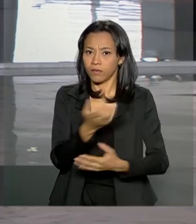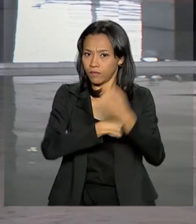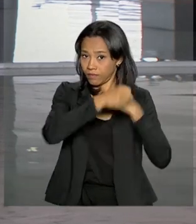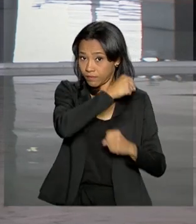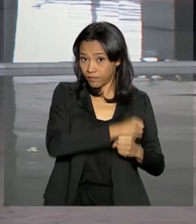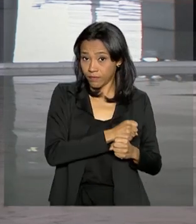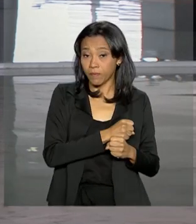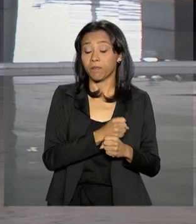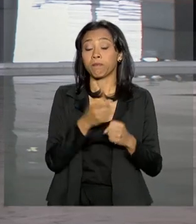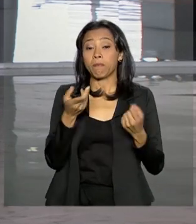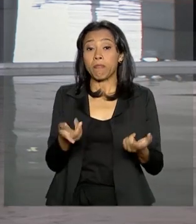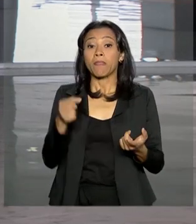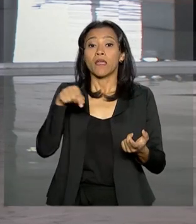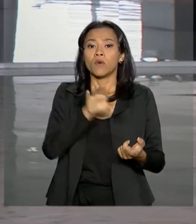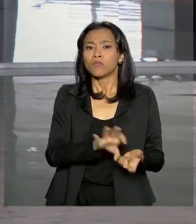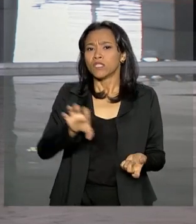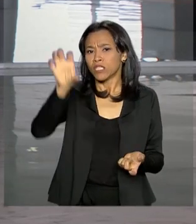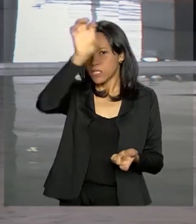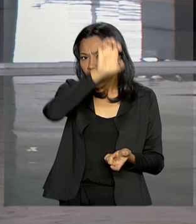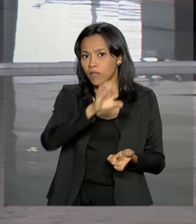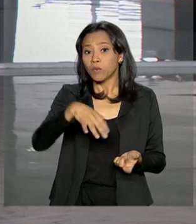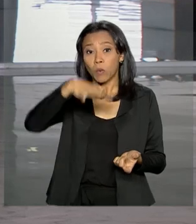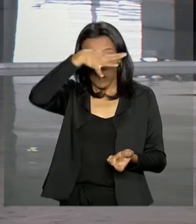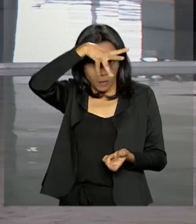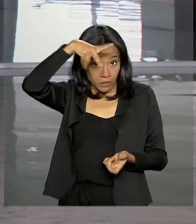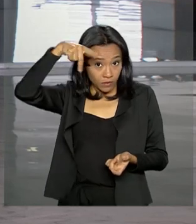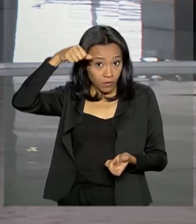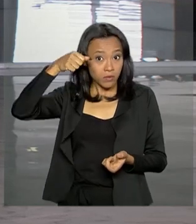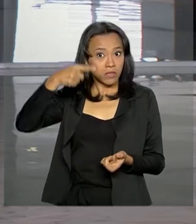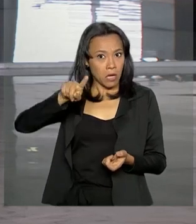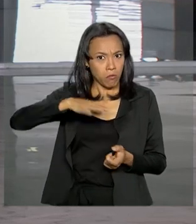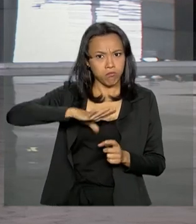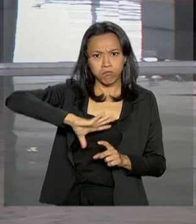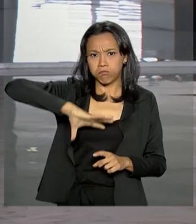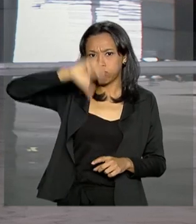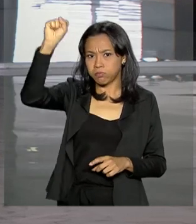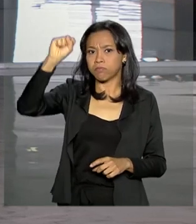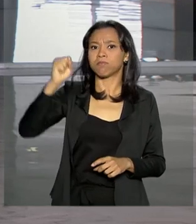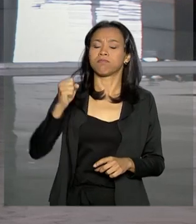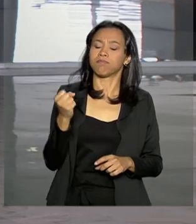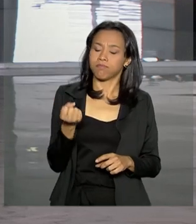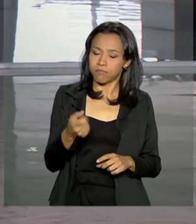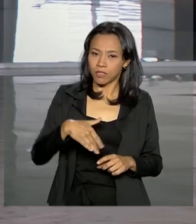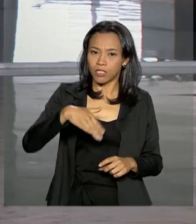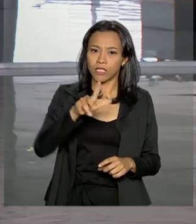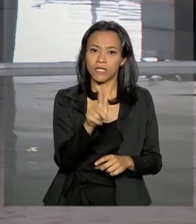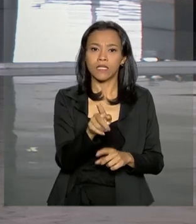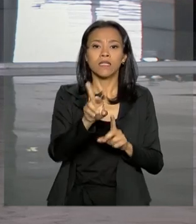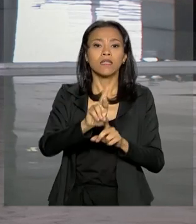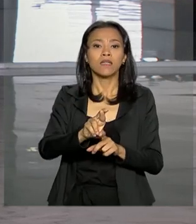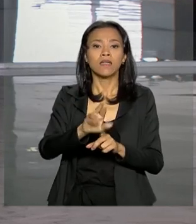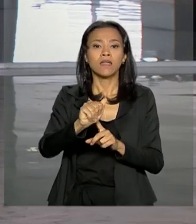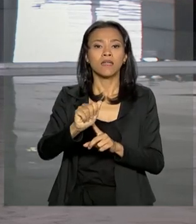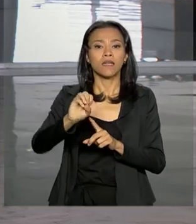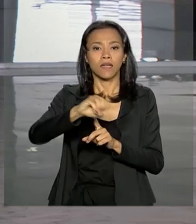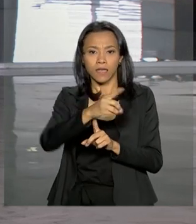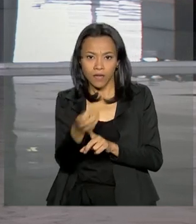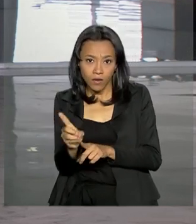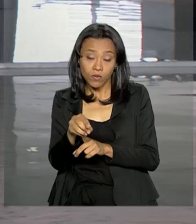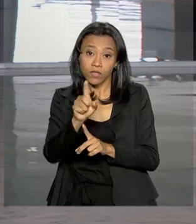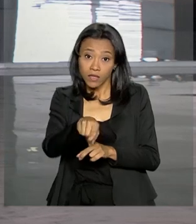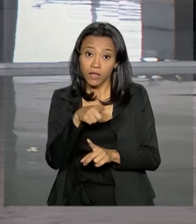Entre as unidades da federação, o Mato Grosso lidera como maior produtor nacional de grãos, com uma participação